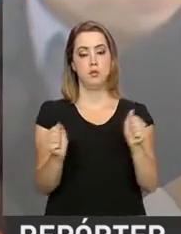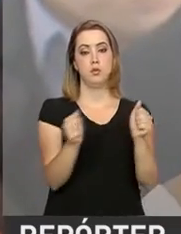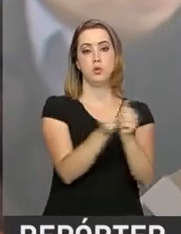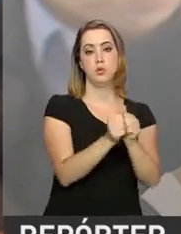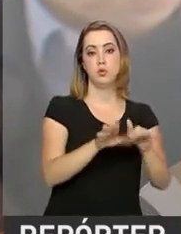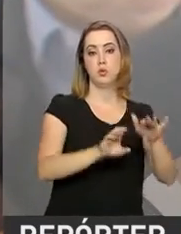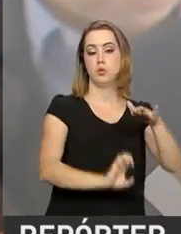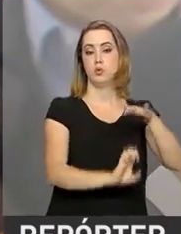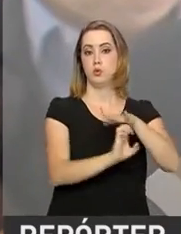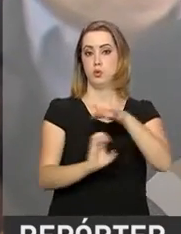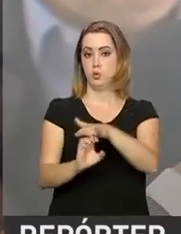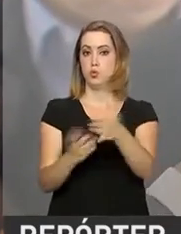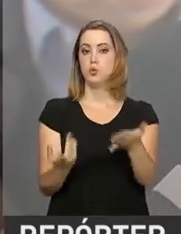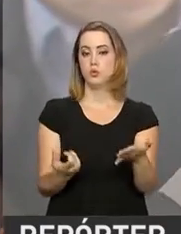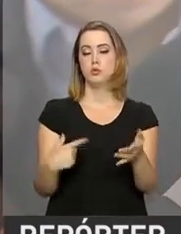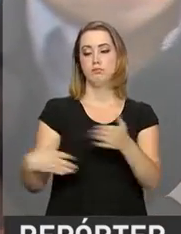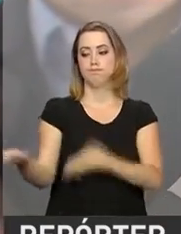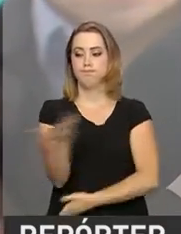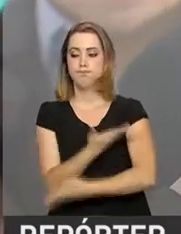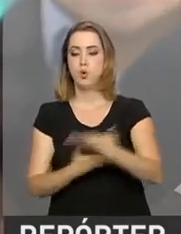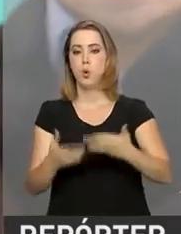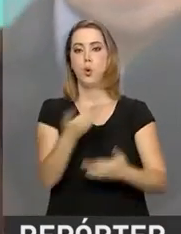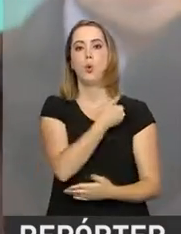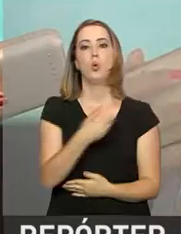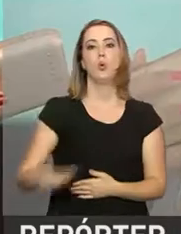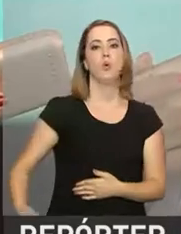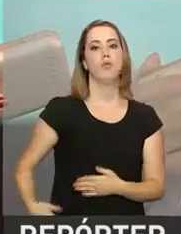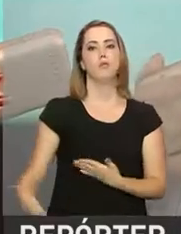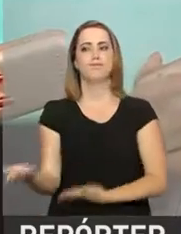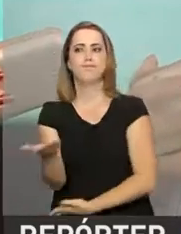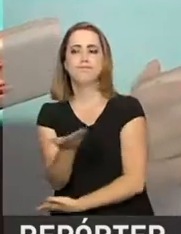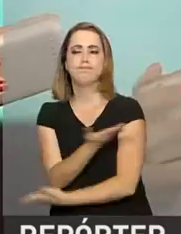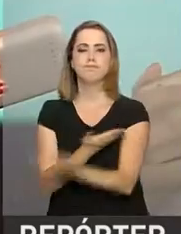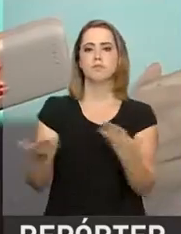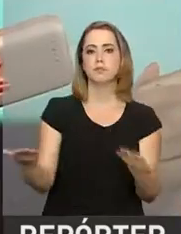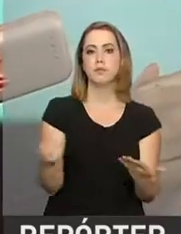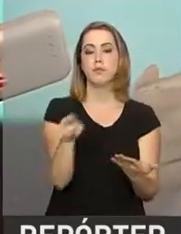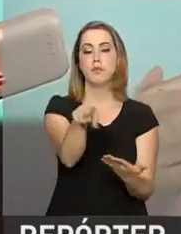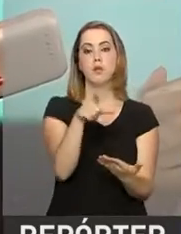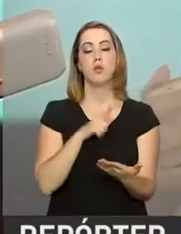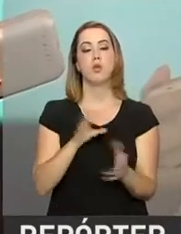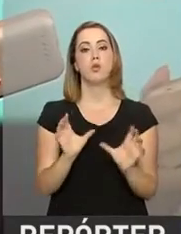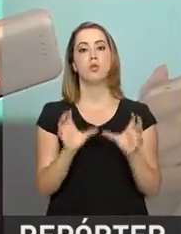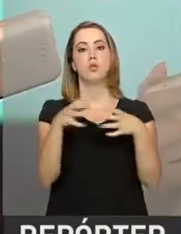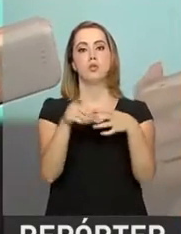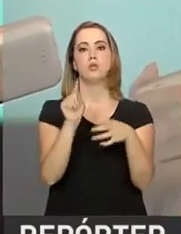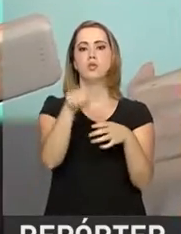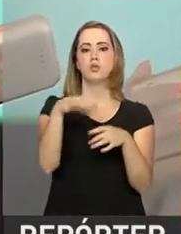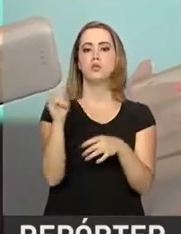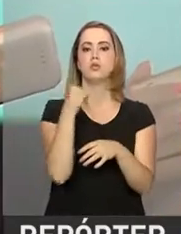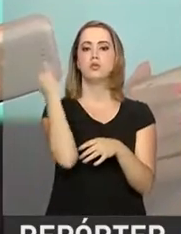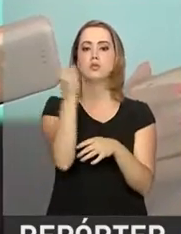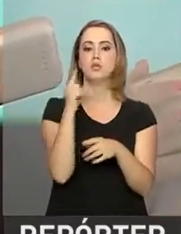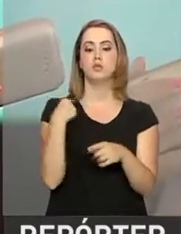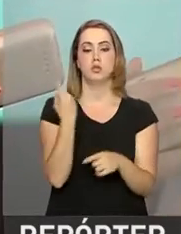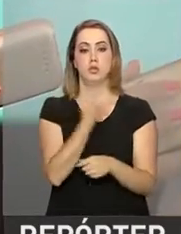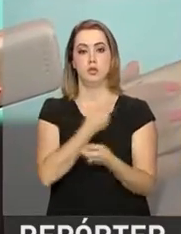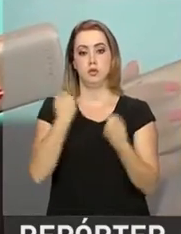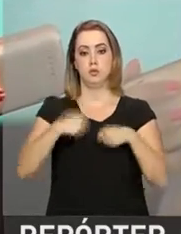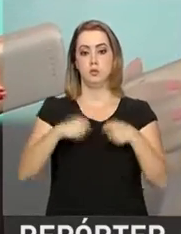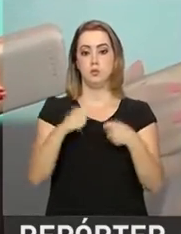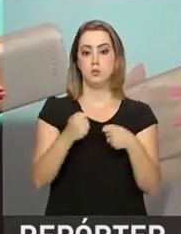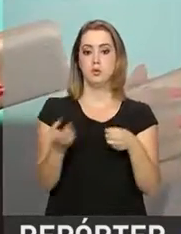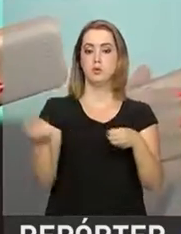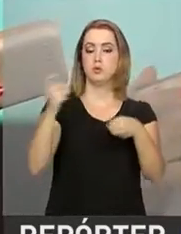e os empregadores. Então, o governo apenas faz a mediação. O Fórum Nacional para o Desenvolvimento Produtivo é importante. Nós temos que retomar